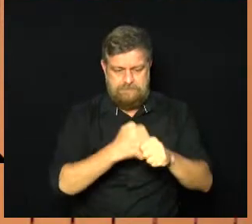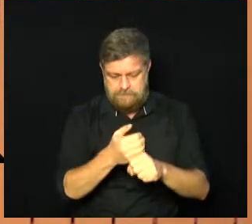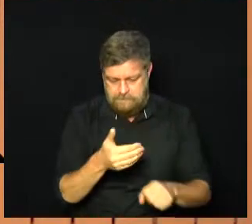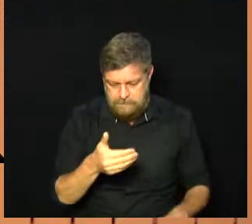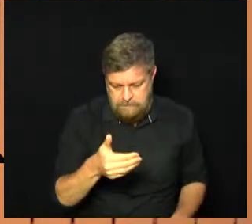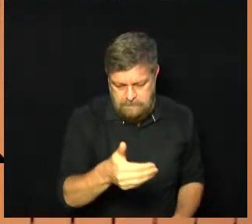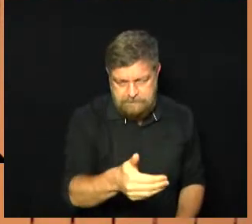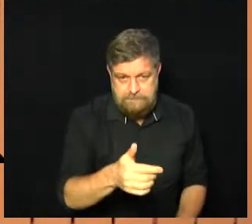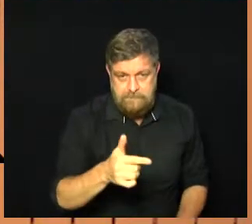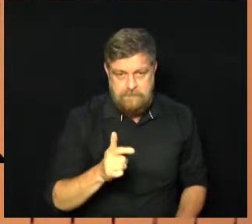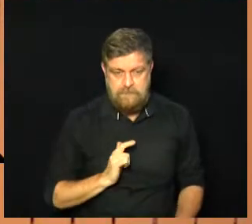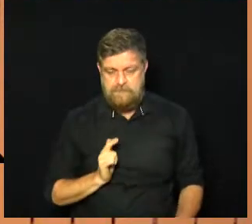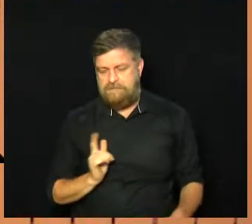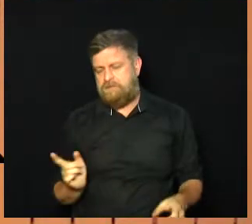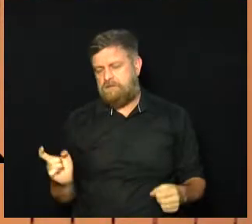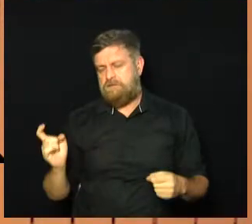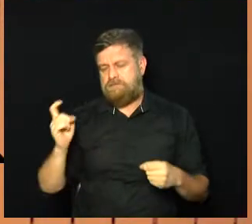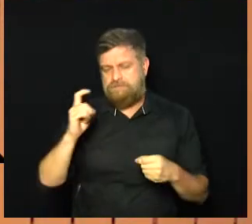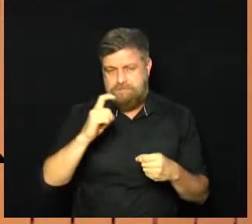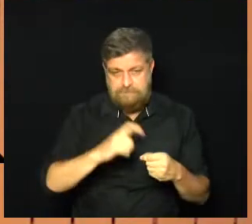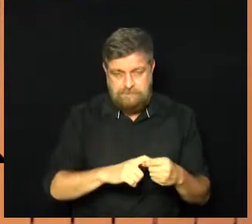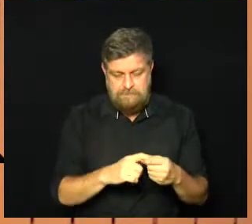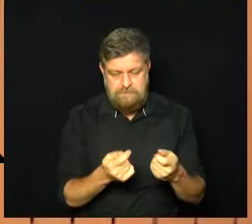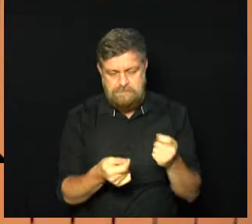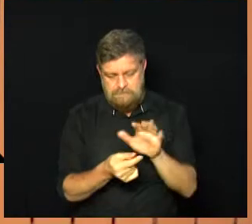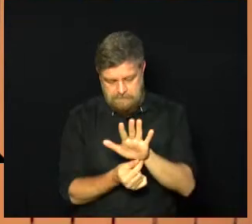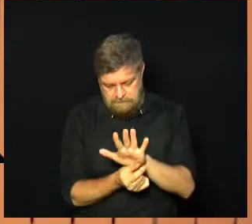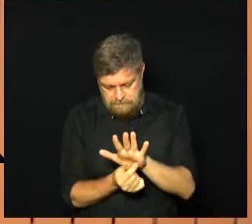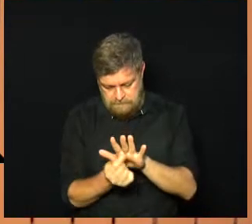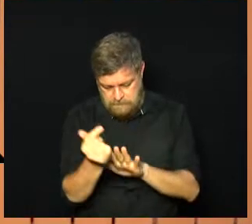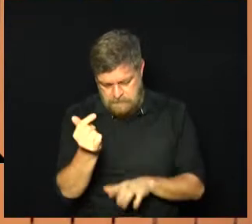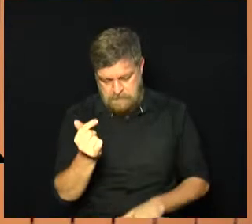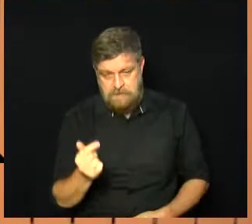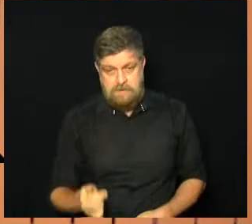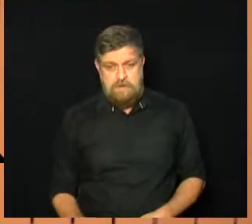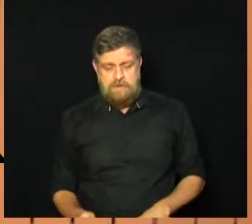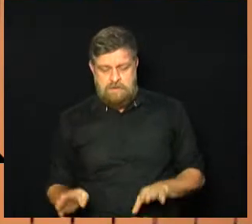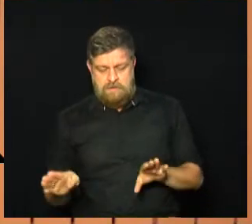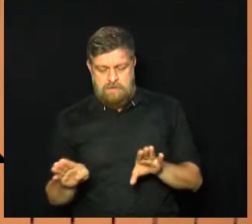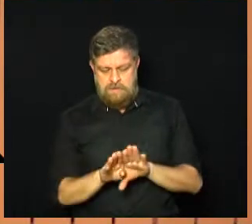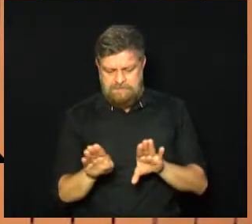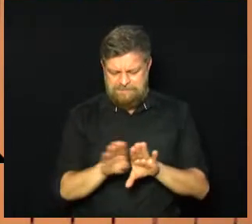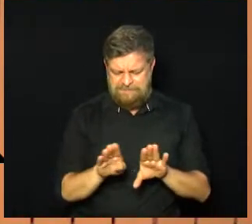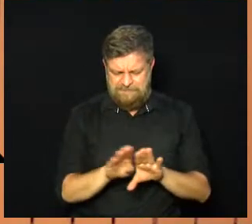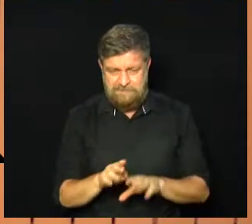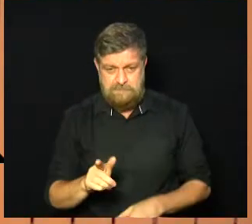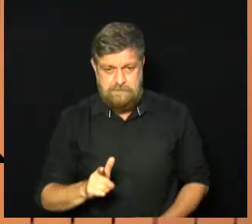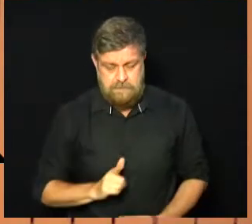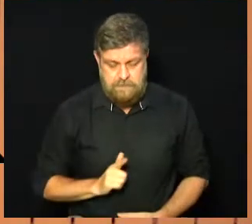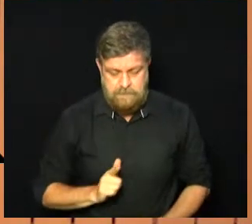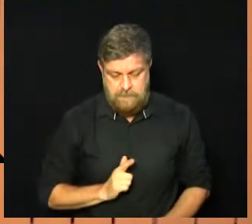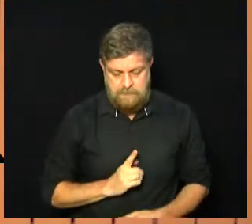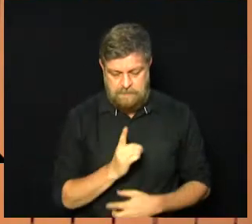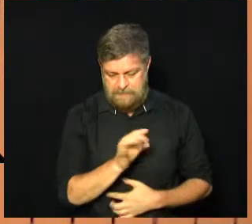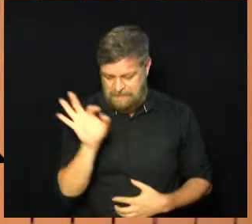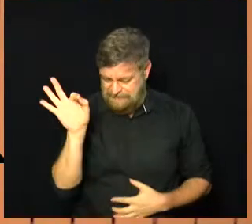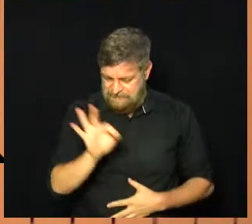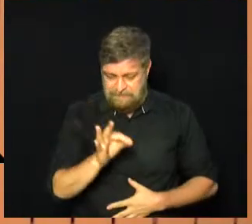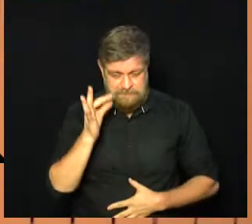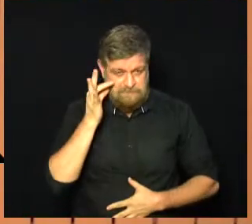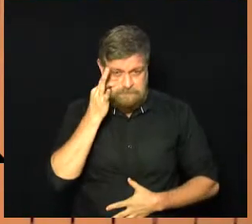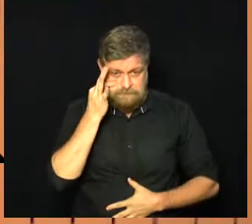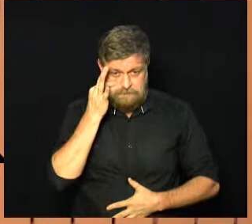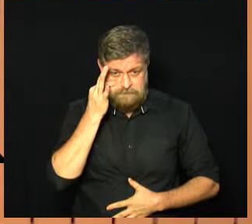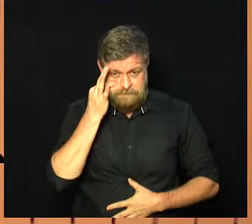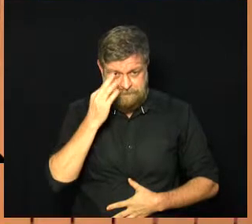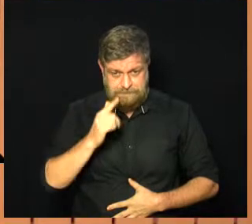essa retomada da economia, a volta das atividades 100% presenciais, alguns